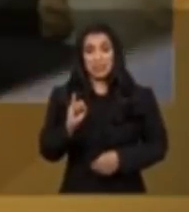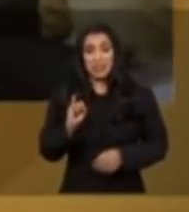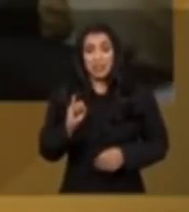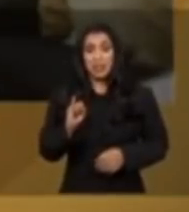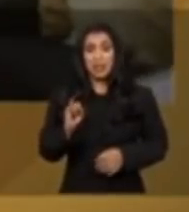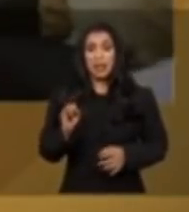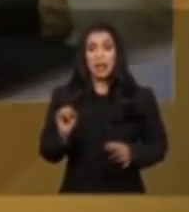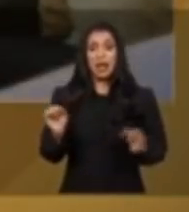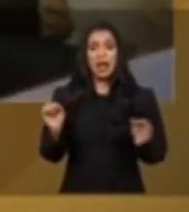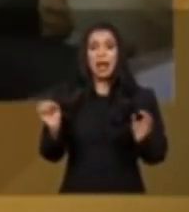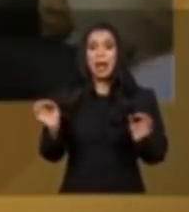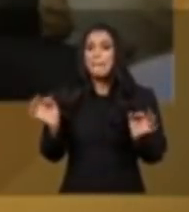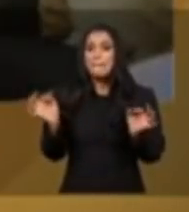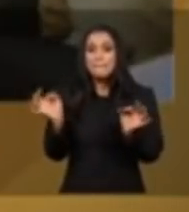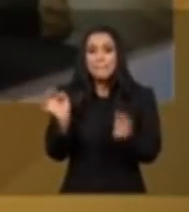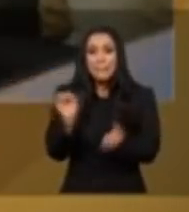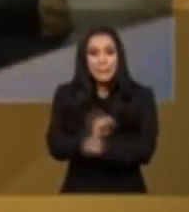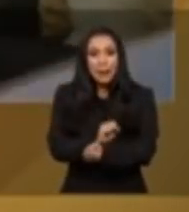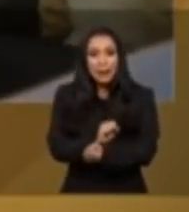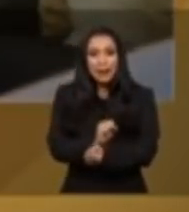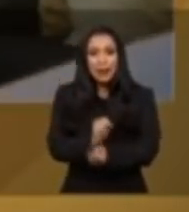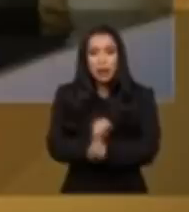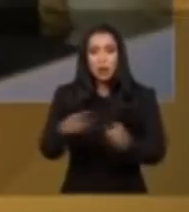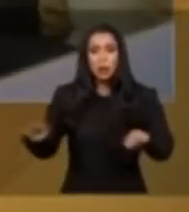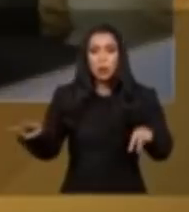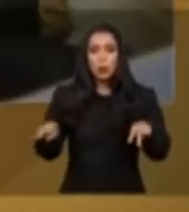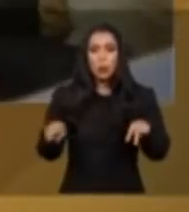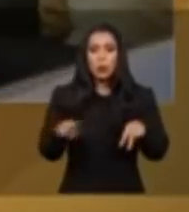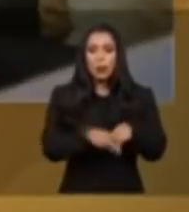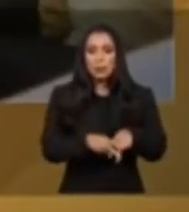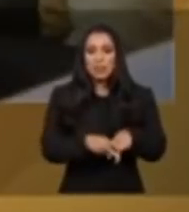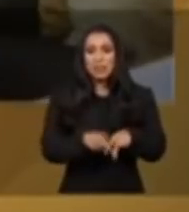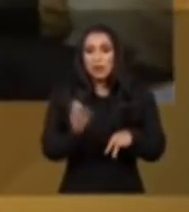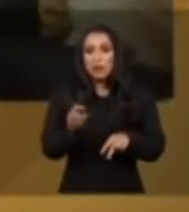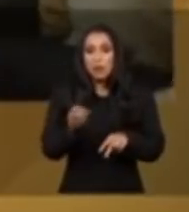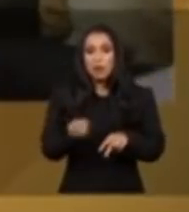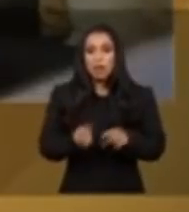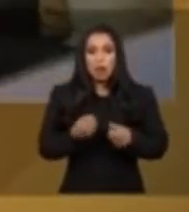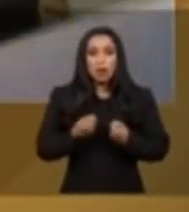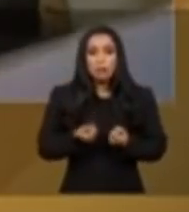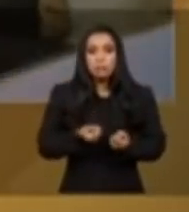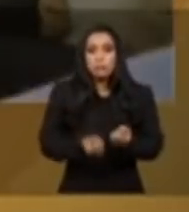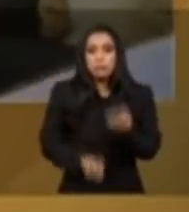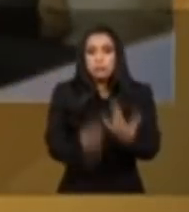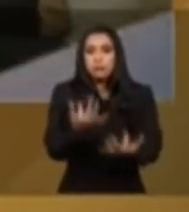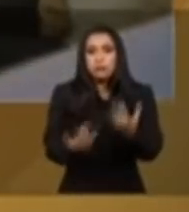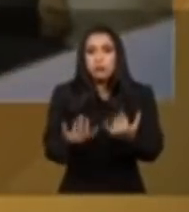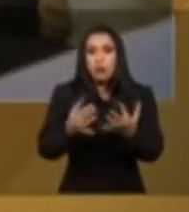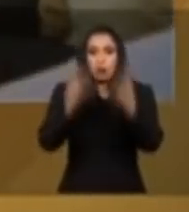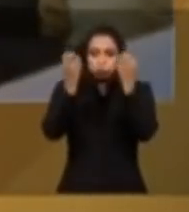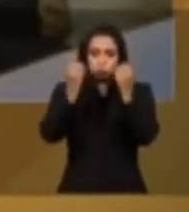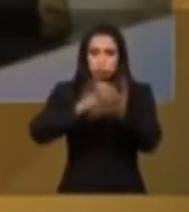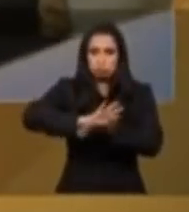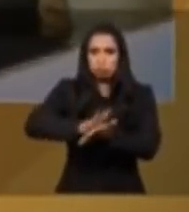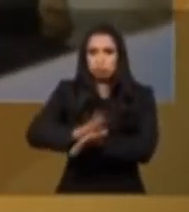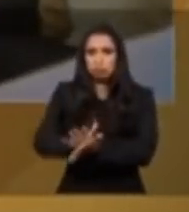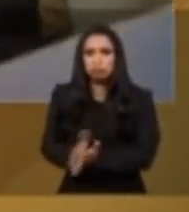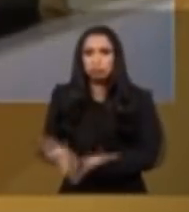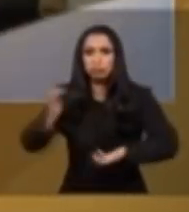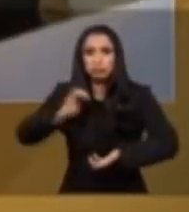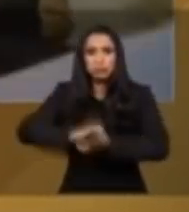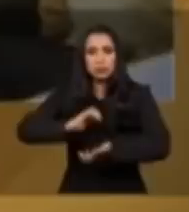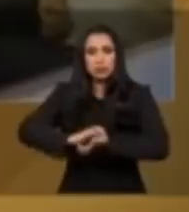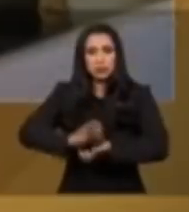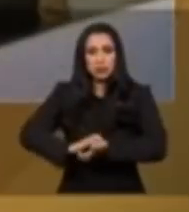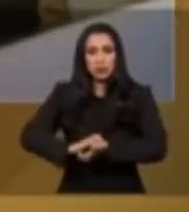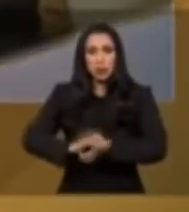em segunda instância, só nos resta jogar combustível e tocar fogo no plenário do Supremo Tribunal